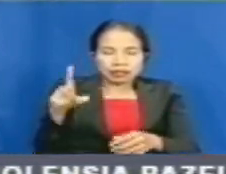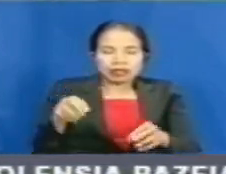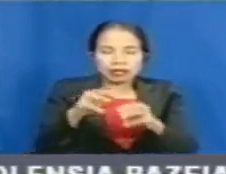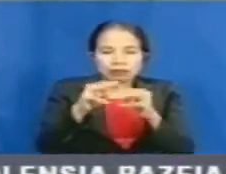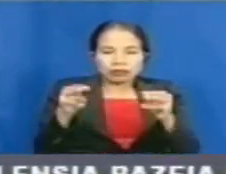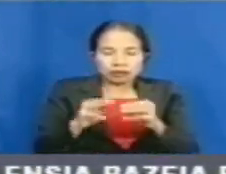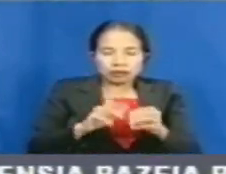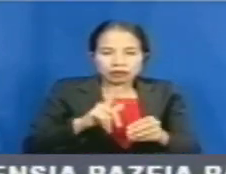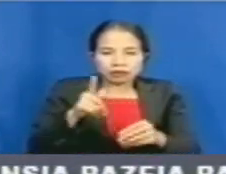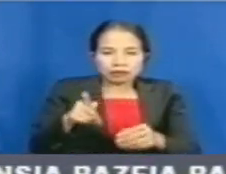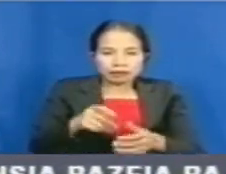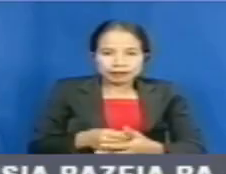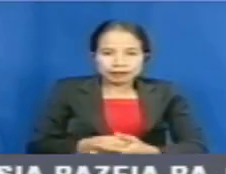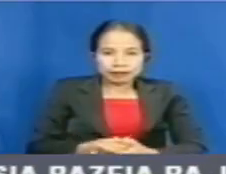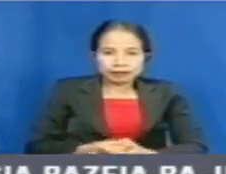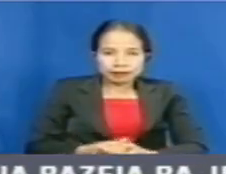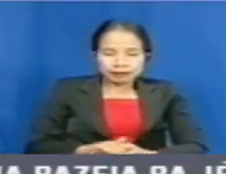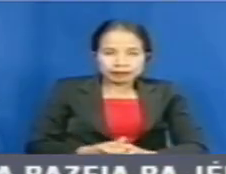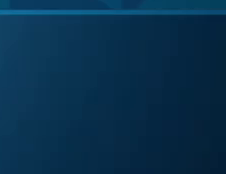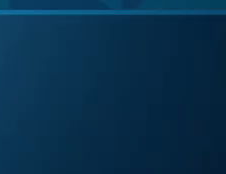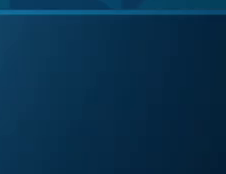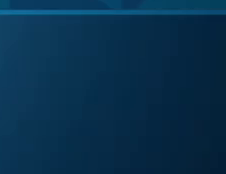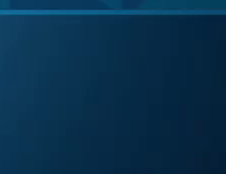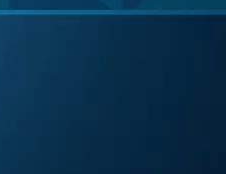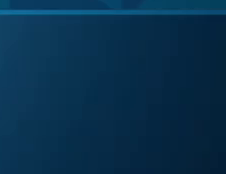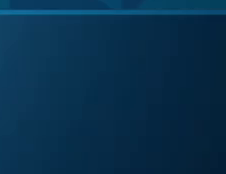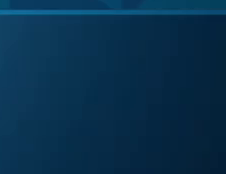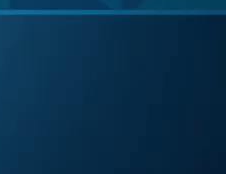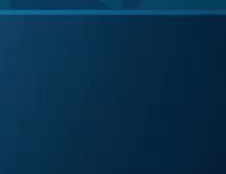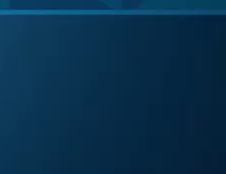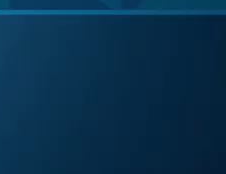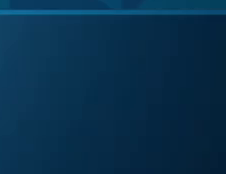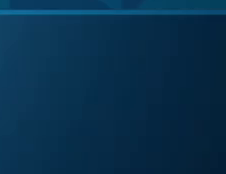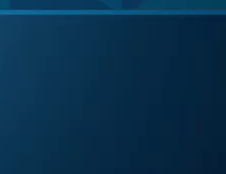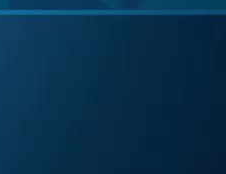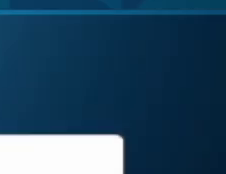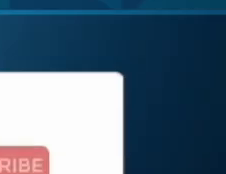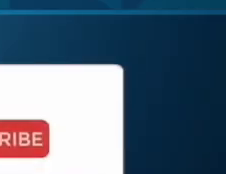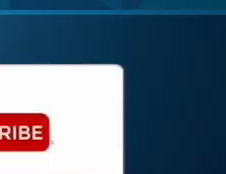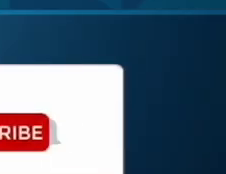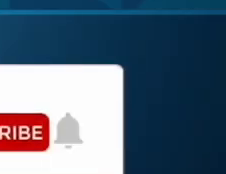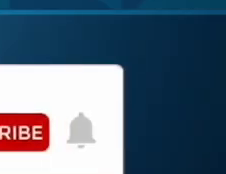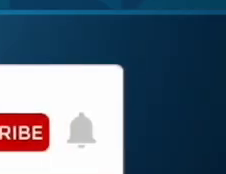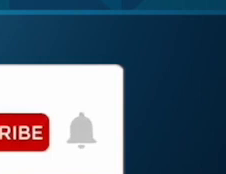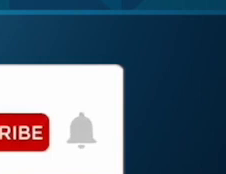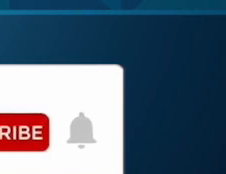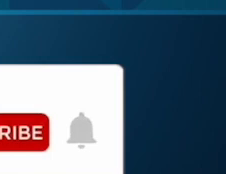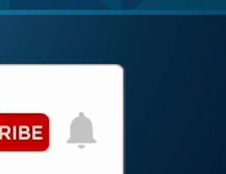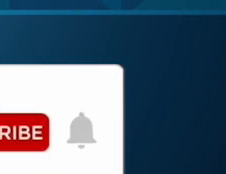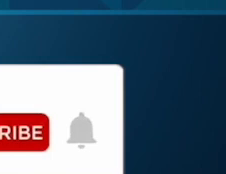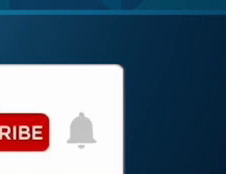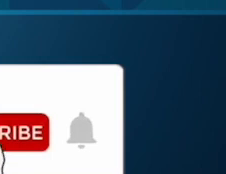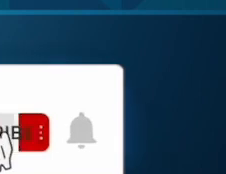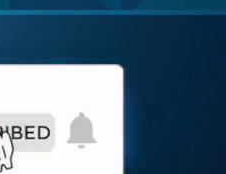Lauten. Husi Lauten, Júlio Seixas, RTTeli. A tu reta informação factuais não atuais, que te